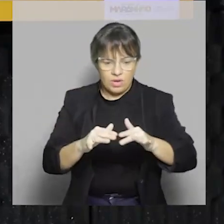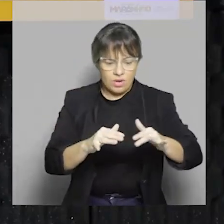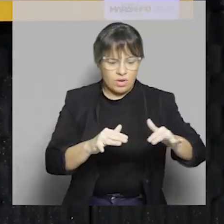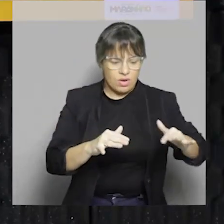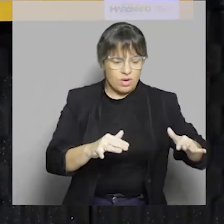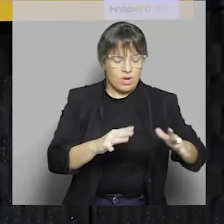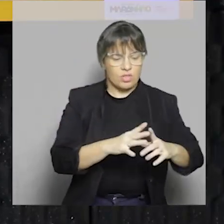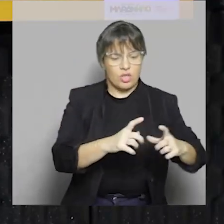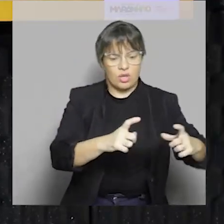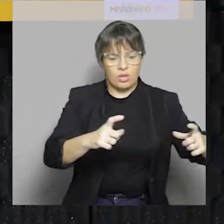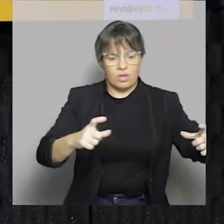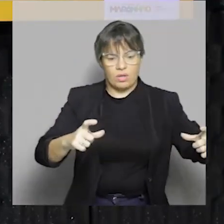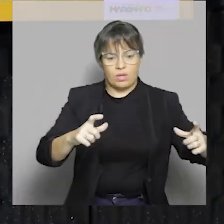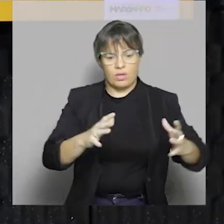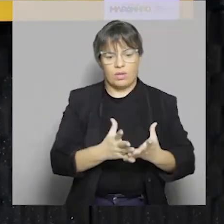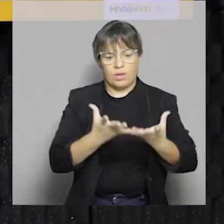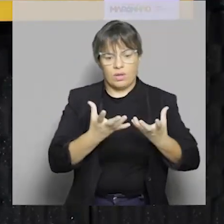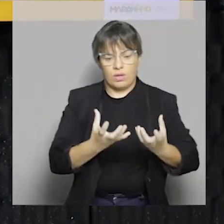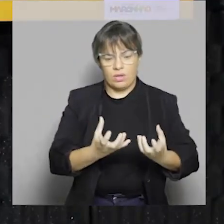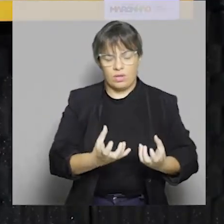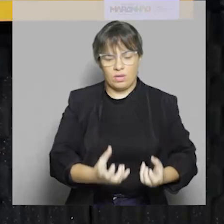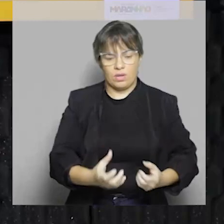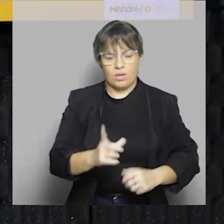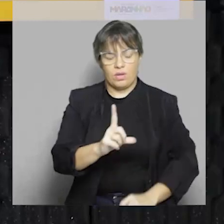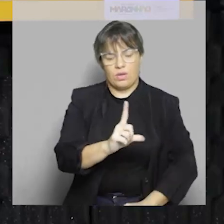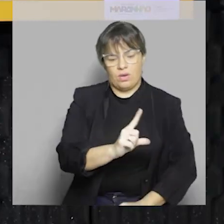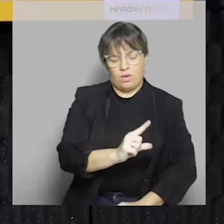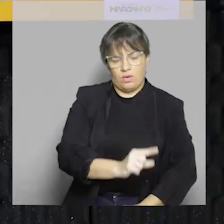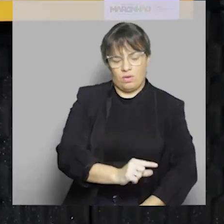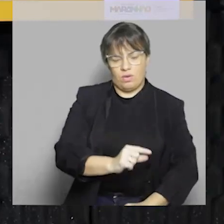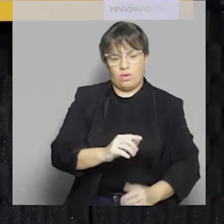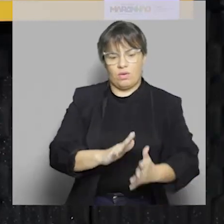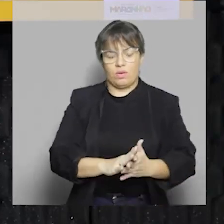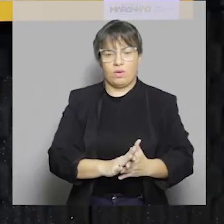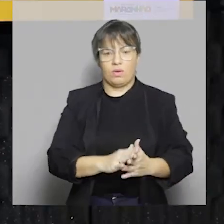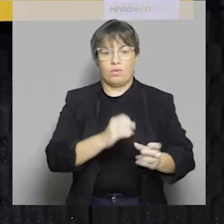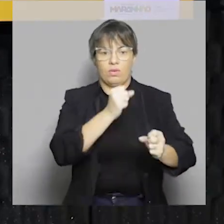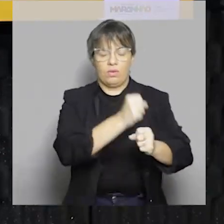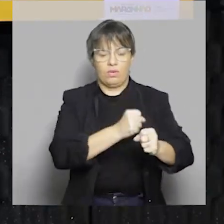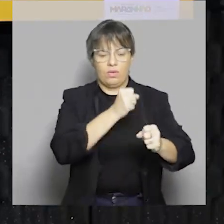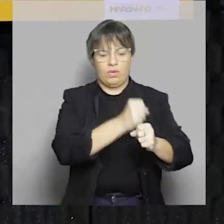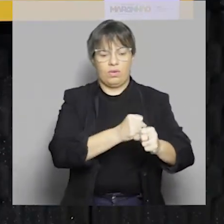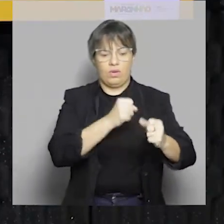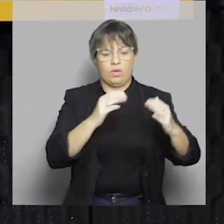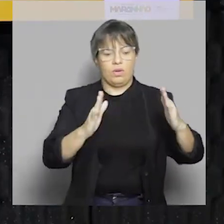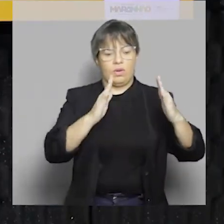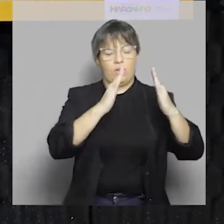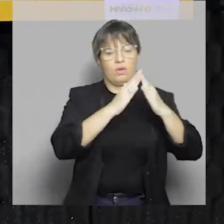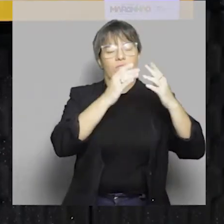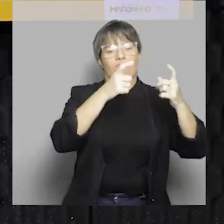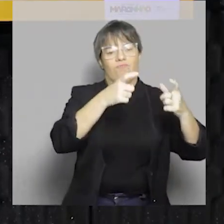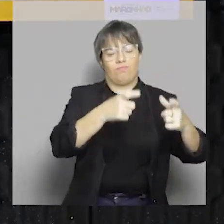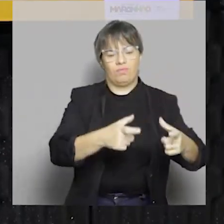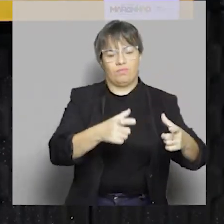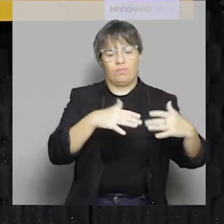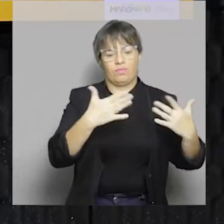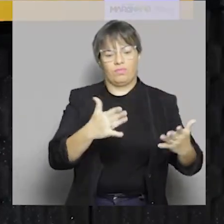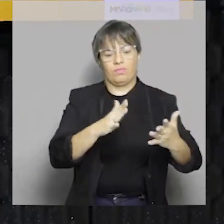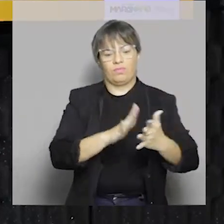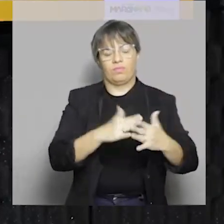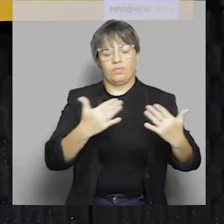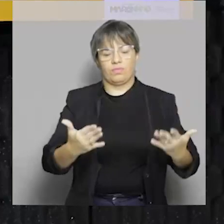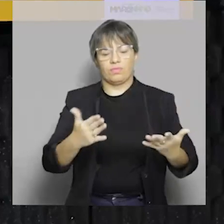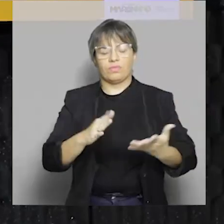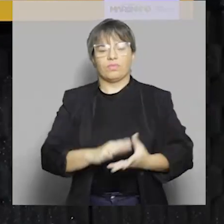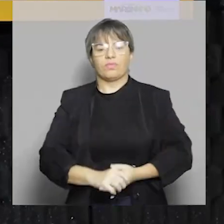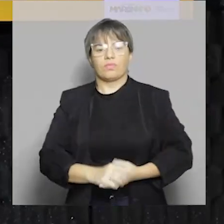aumentou e a infiltração do solo já diminuiu. Construção de casa, ou seja, eu estou começando ali a construir, impermeabilizar